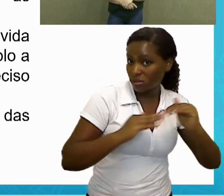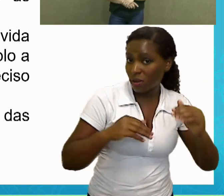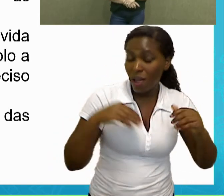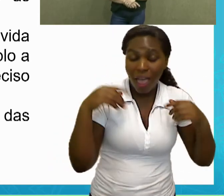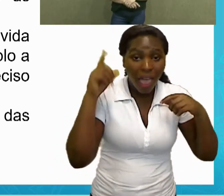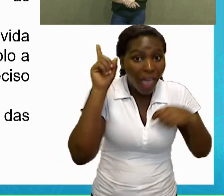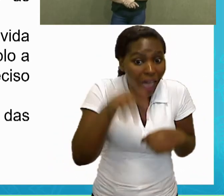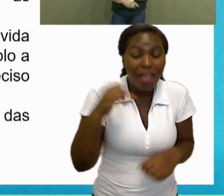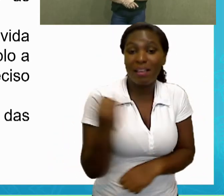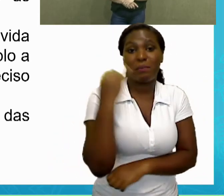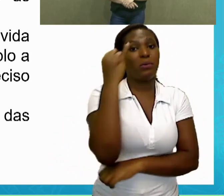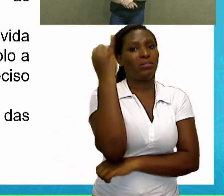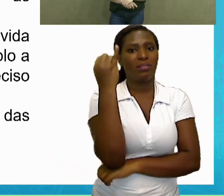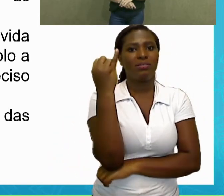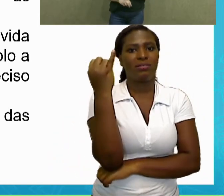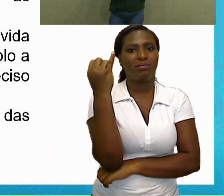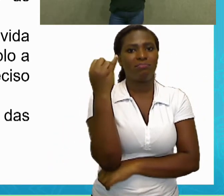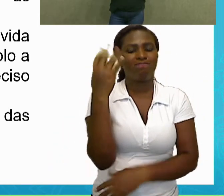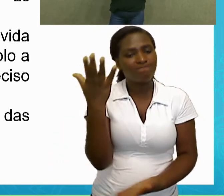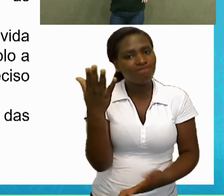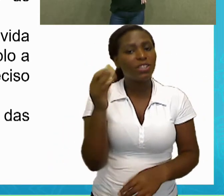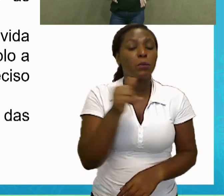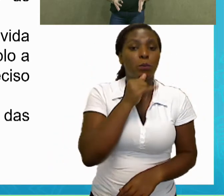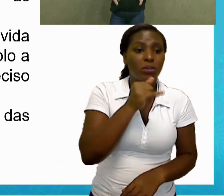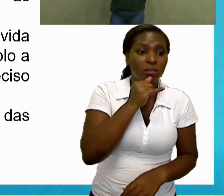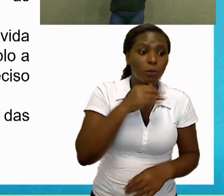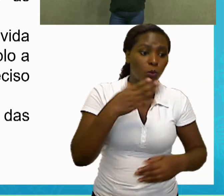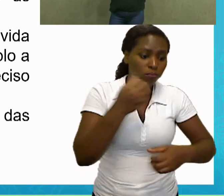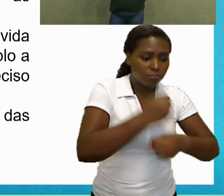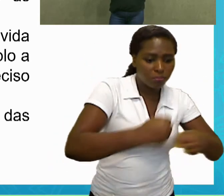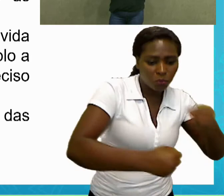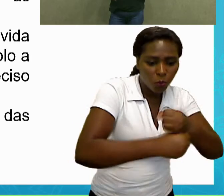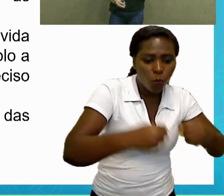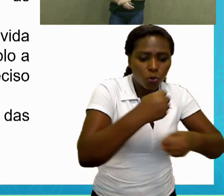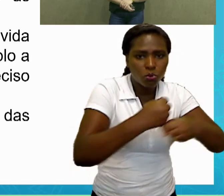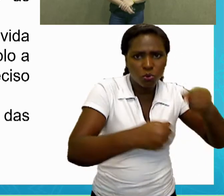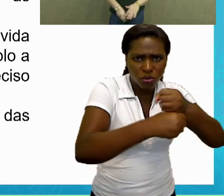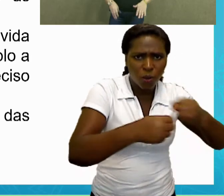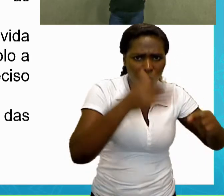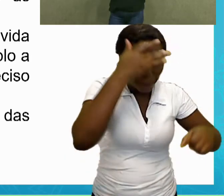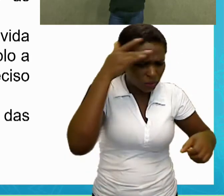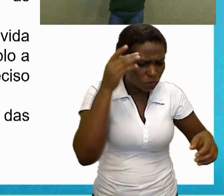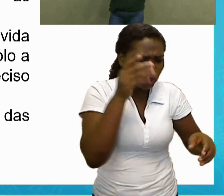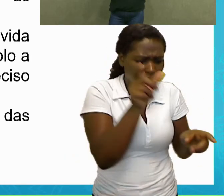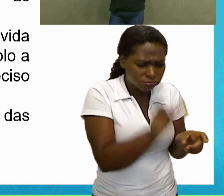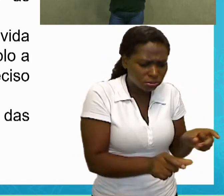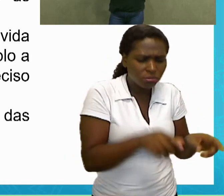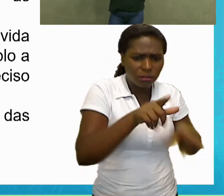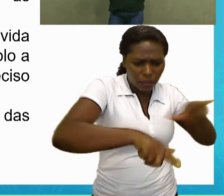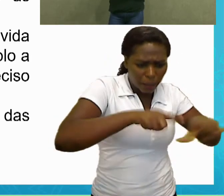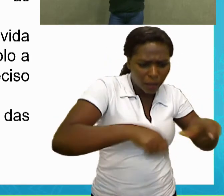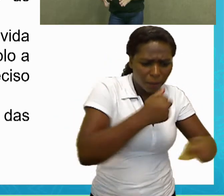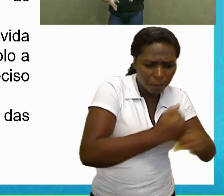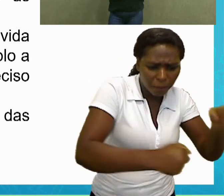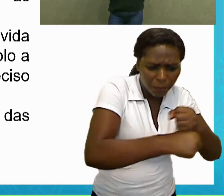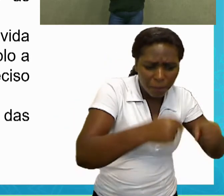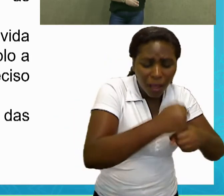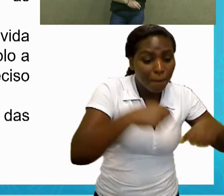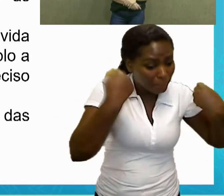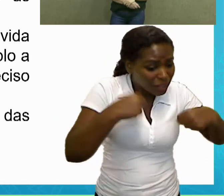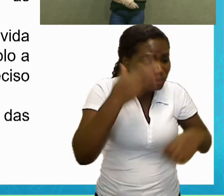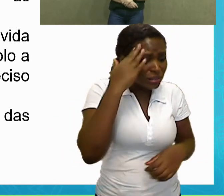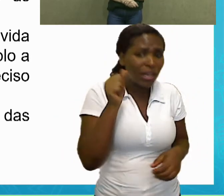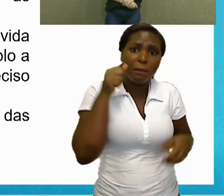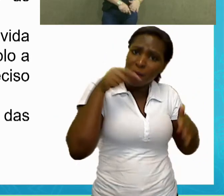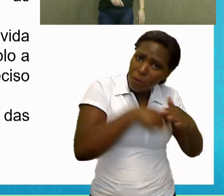conseguirão isso de que forma, gente? Através da língua portuguesa, através do estudo da